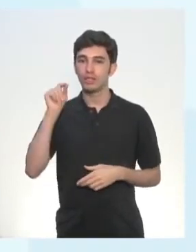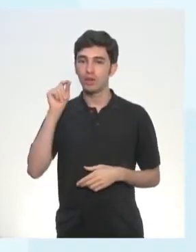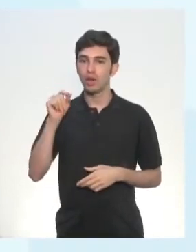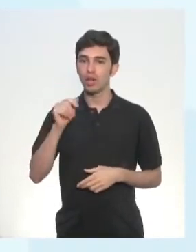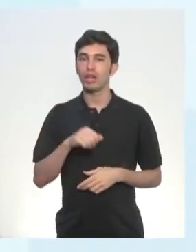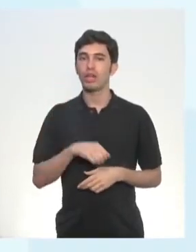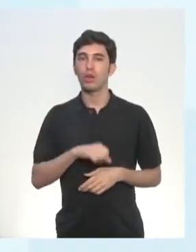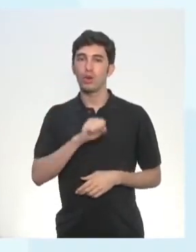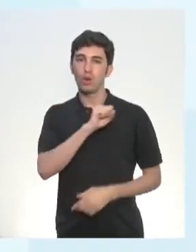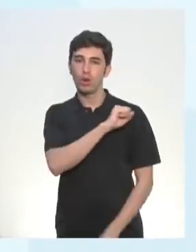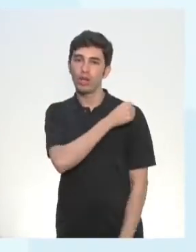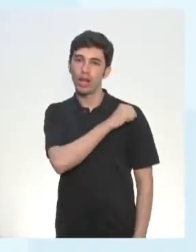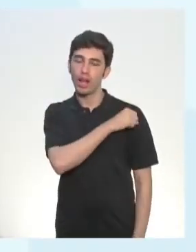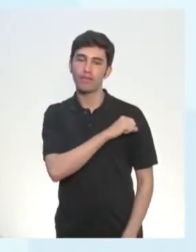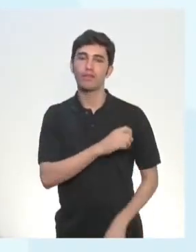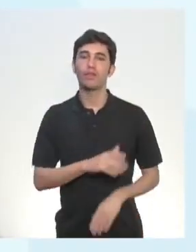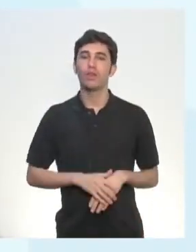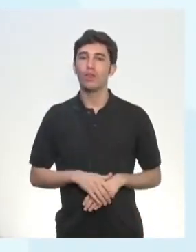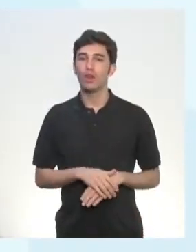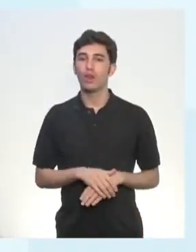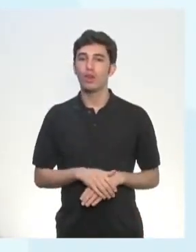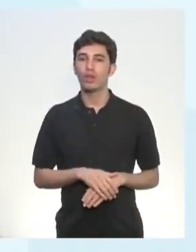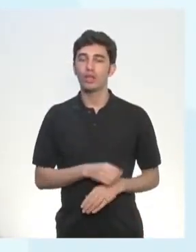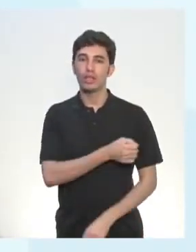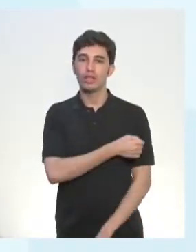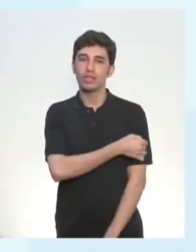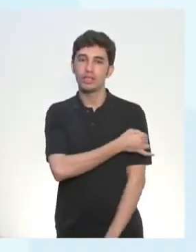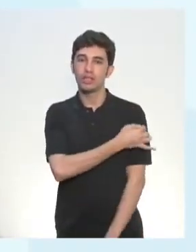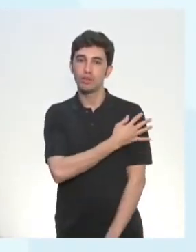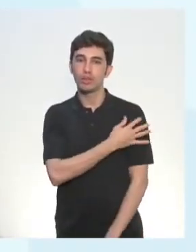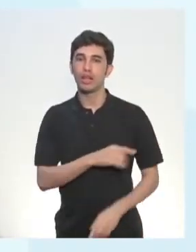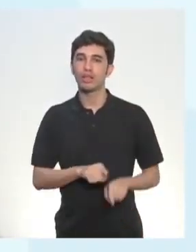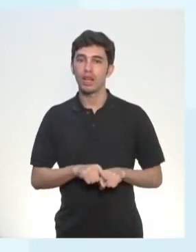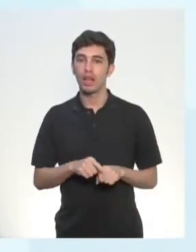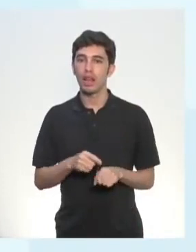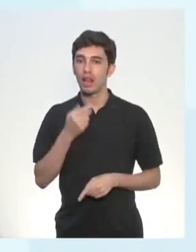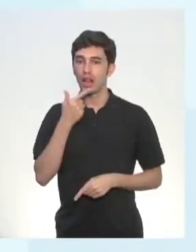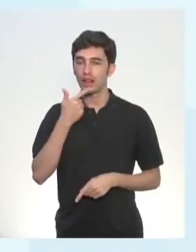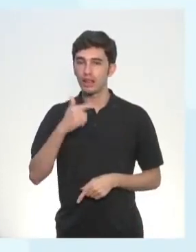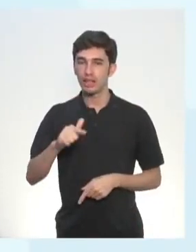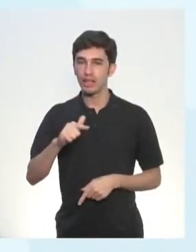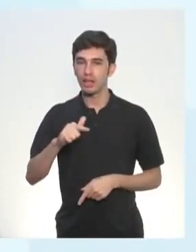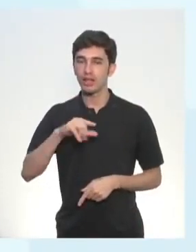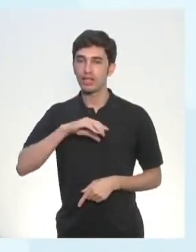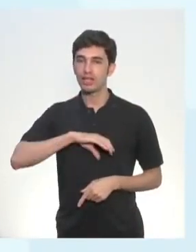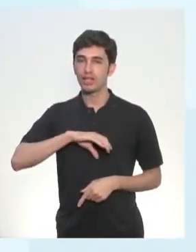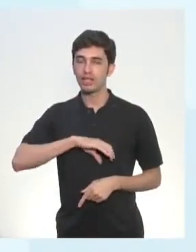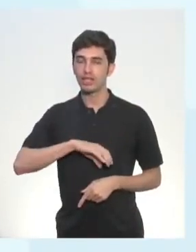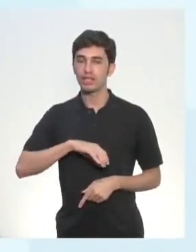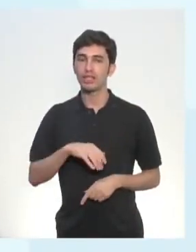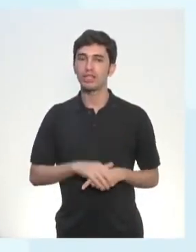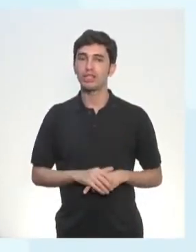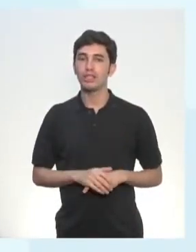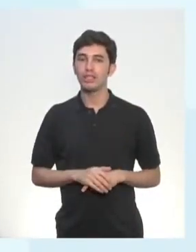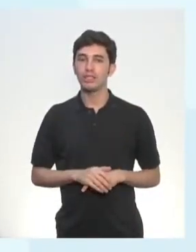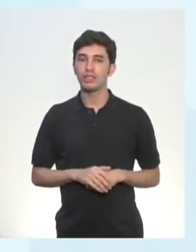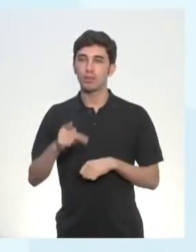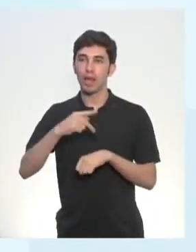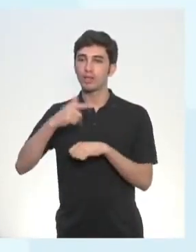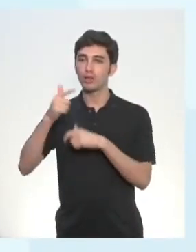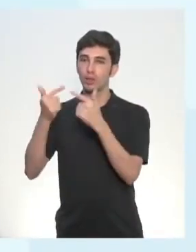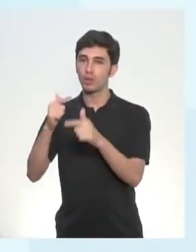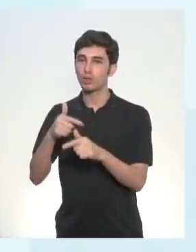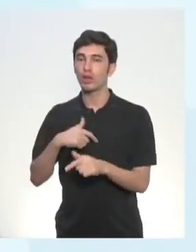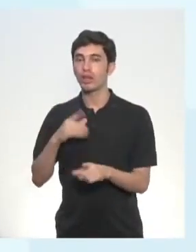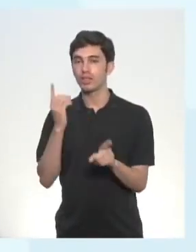para o 8º, coloca ensino fundamental, língua estrangeira, não coloca filtro demais, senão não aparece aula nenhuma, depois você fica falando que não achou aula no repositório.